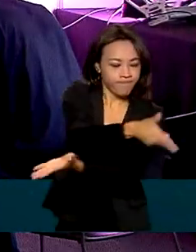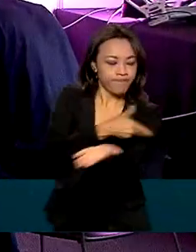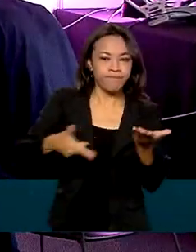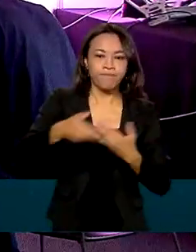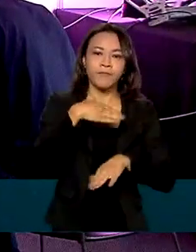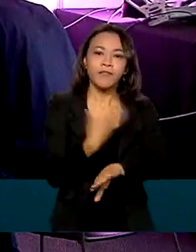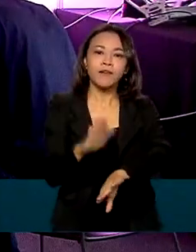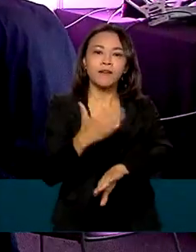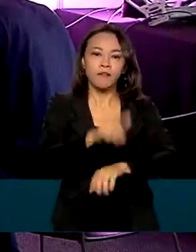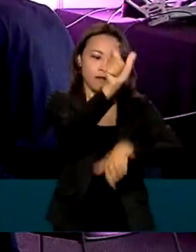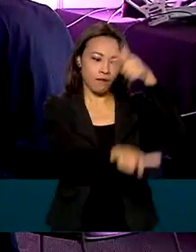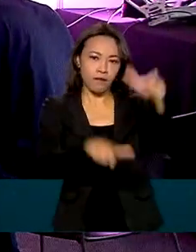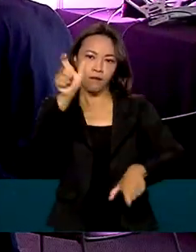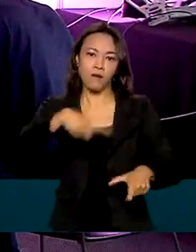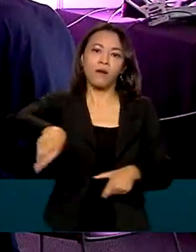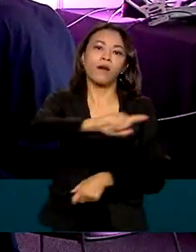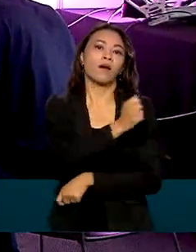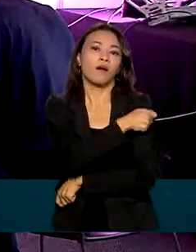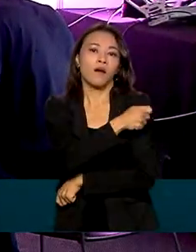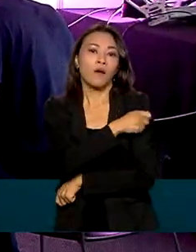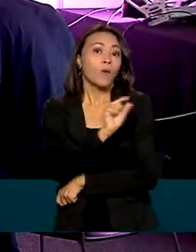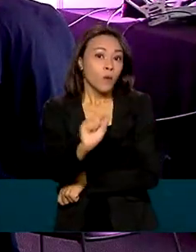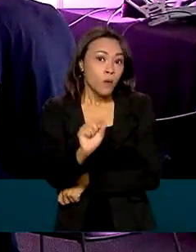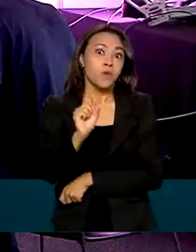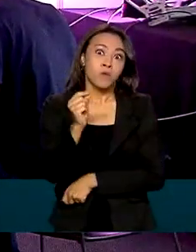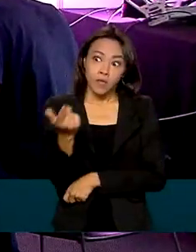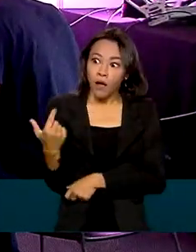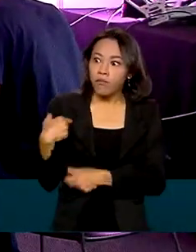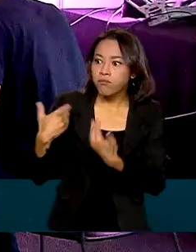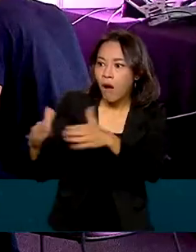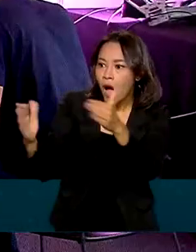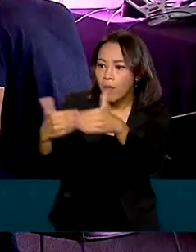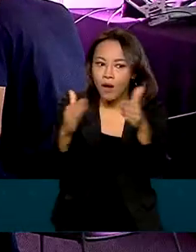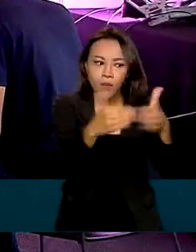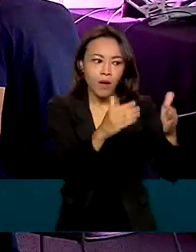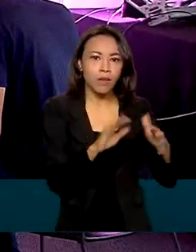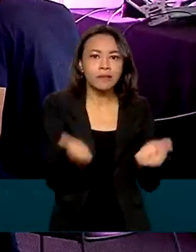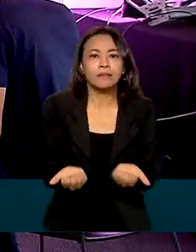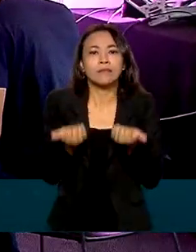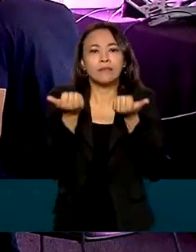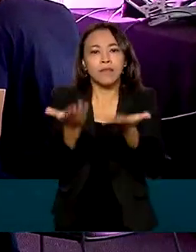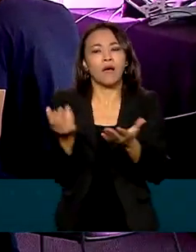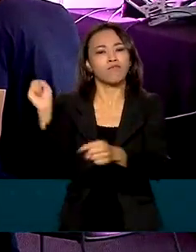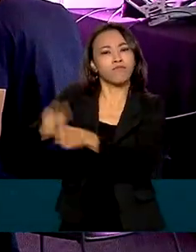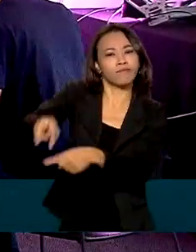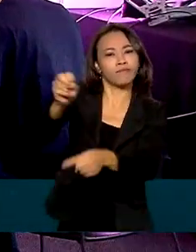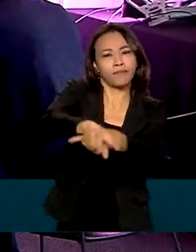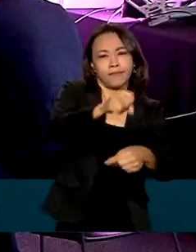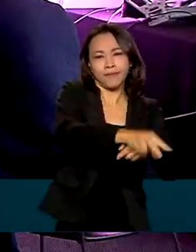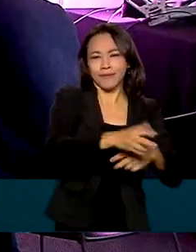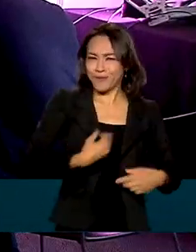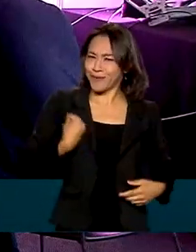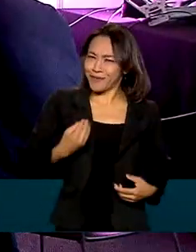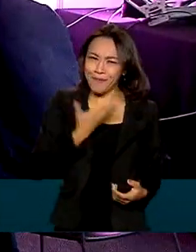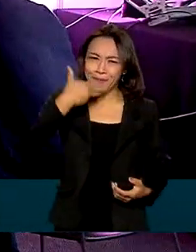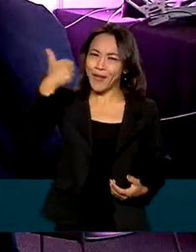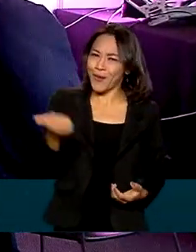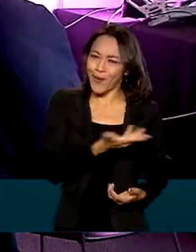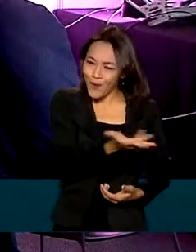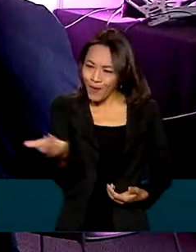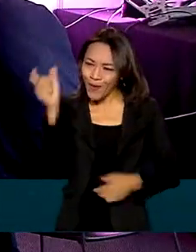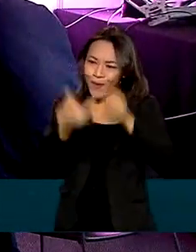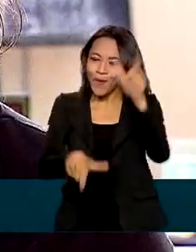em profissões com demanda no mercado e, assim, dar oportunidade de crescimento e de uma vida melhor ao